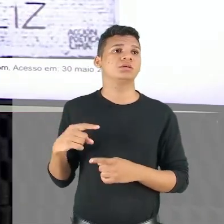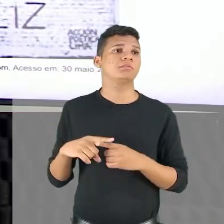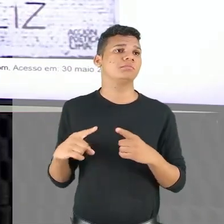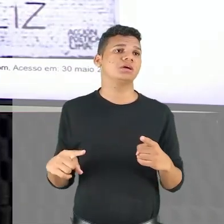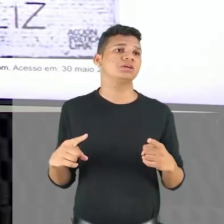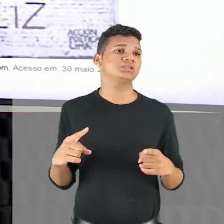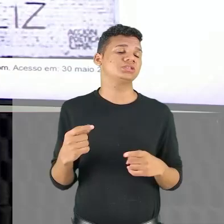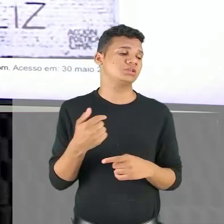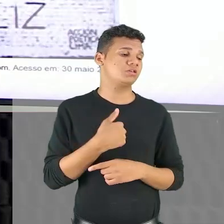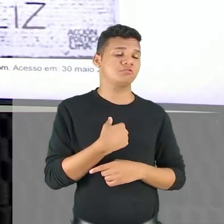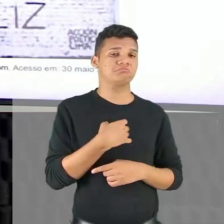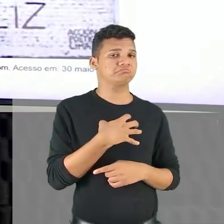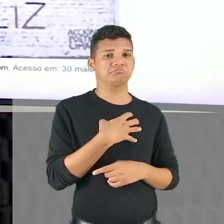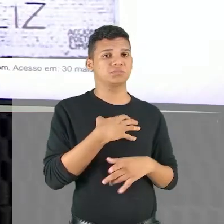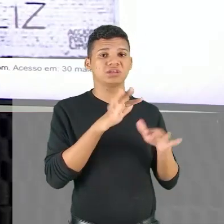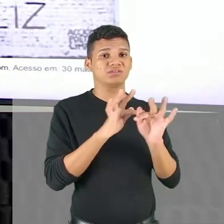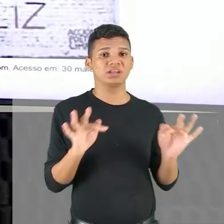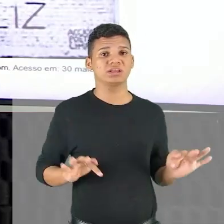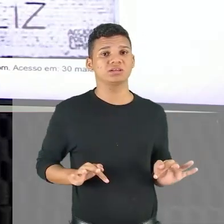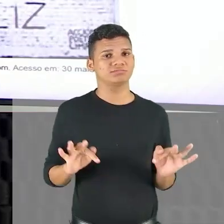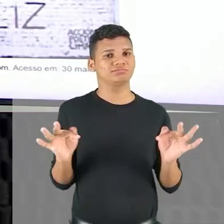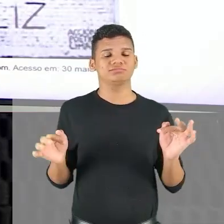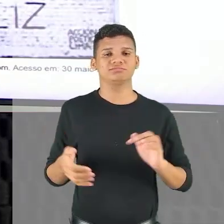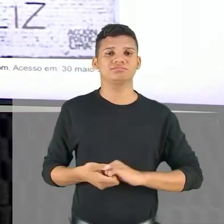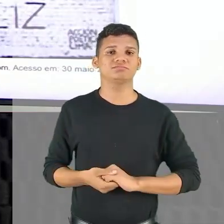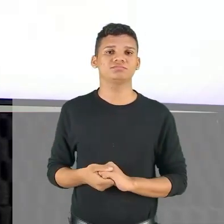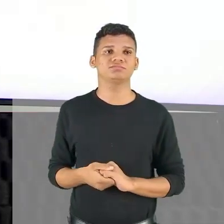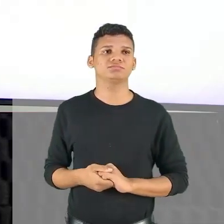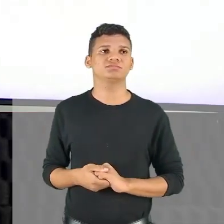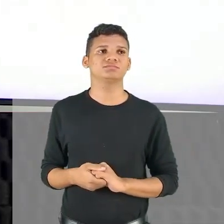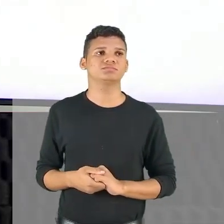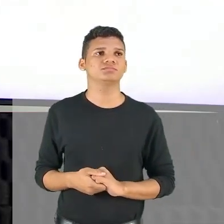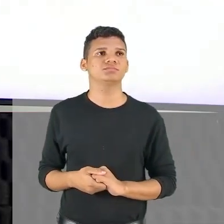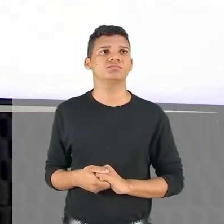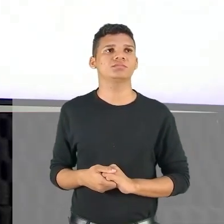feliz. E fiquei feliz. Me transformei em estado de ânimo. Bora lá.